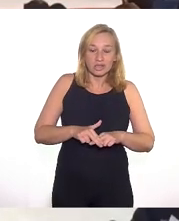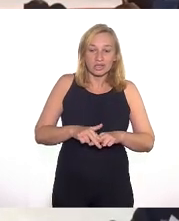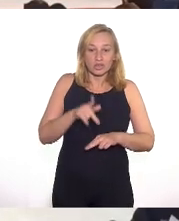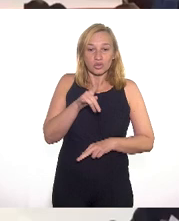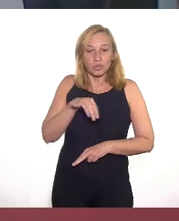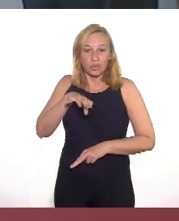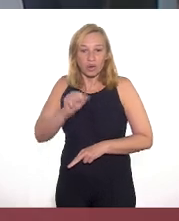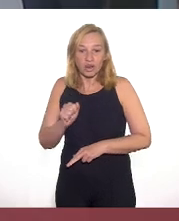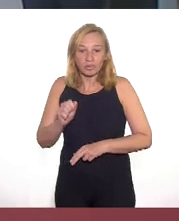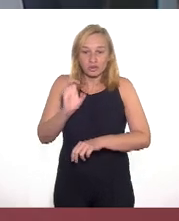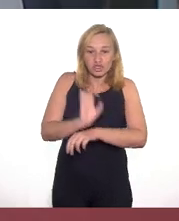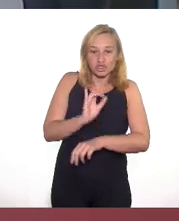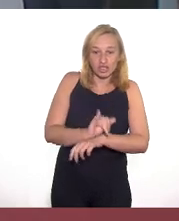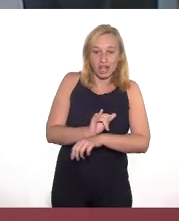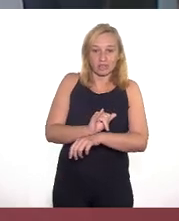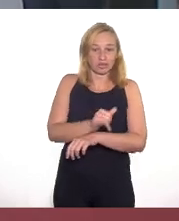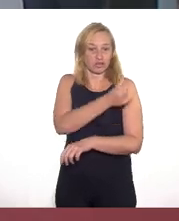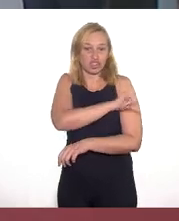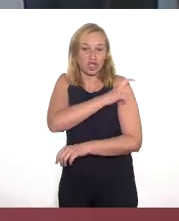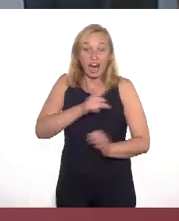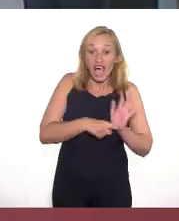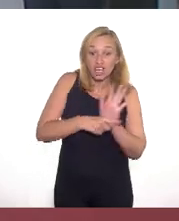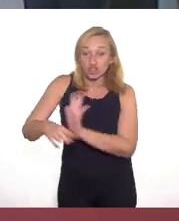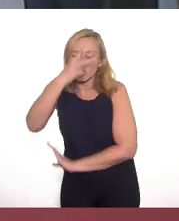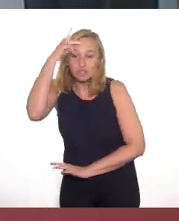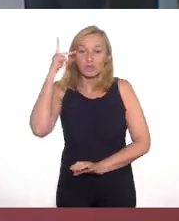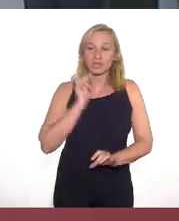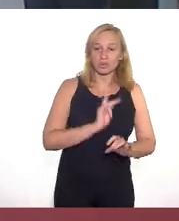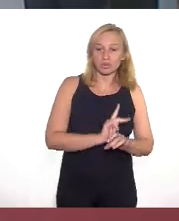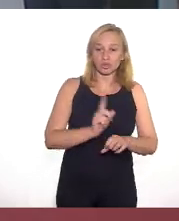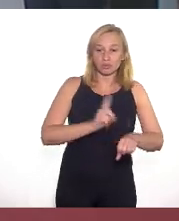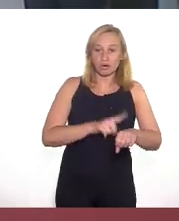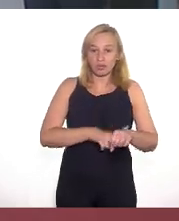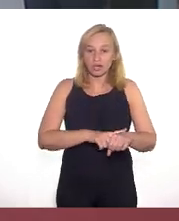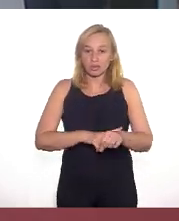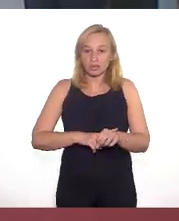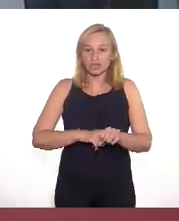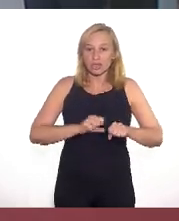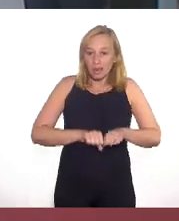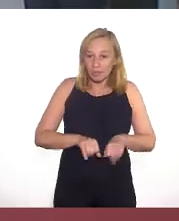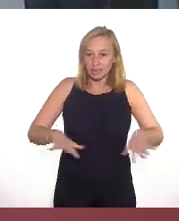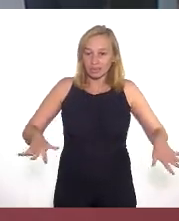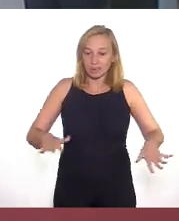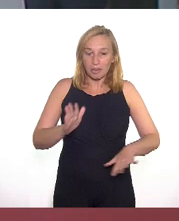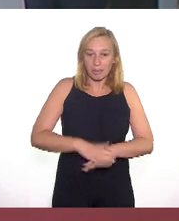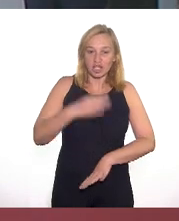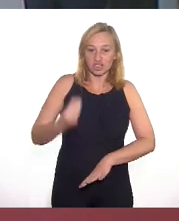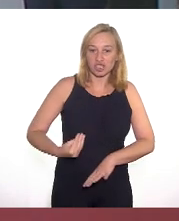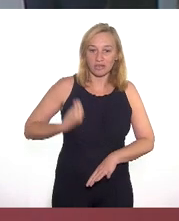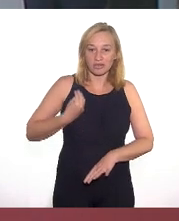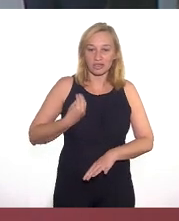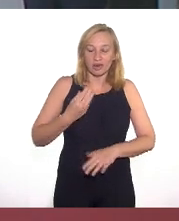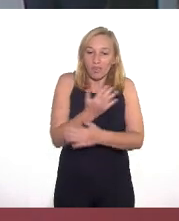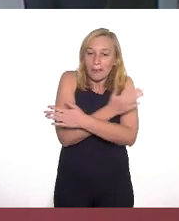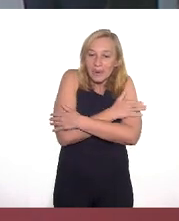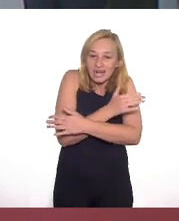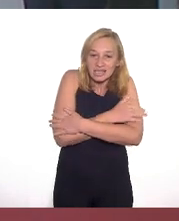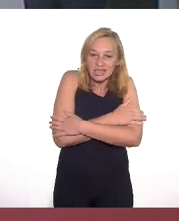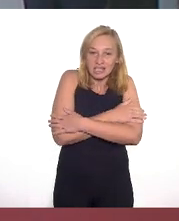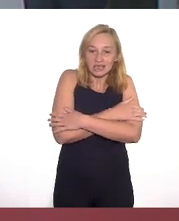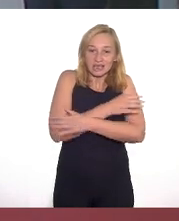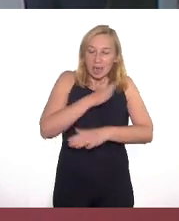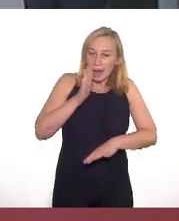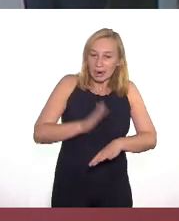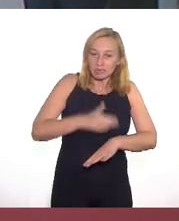de Janeiro oferece ajuda para as pessoas durante a pandemia, está dando mais do que renda. Está abraçando quem mais